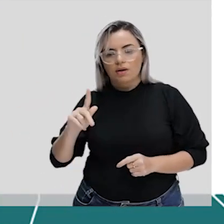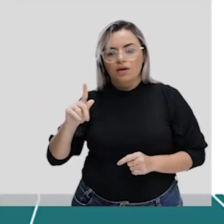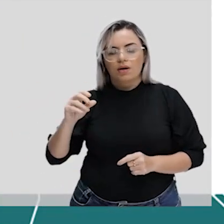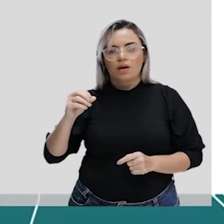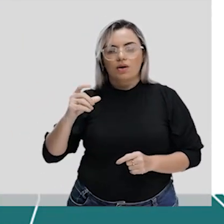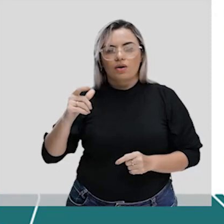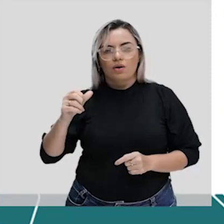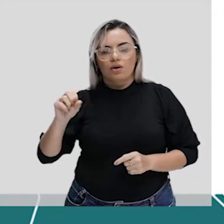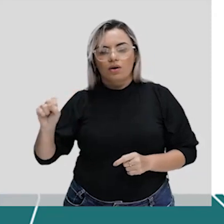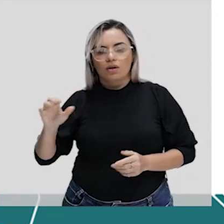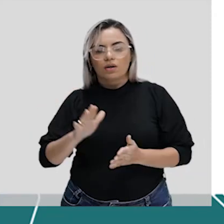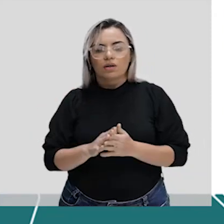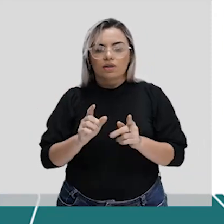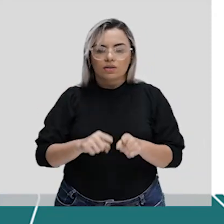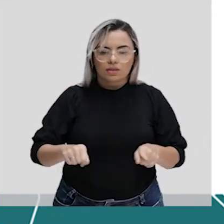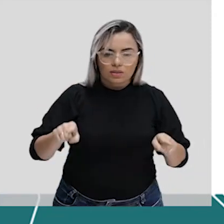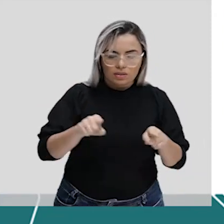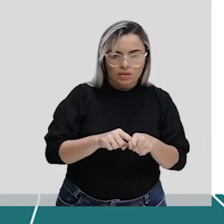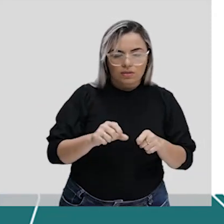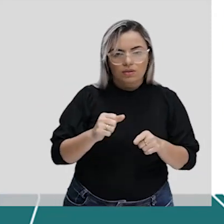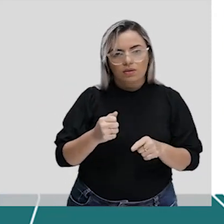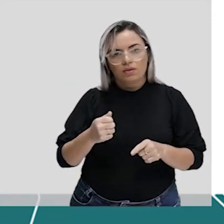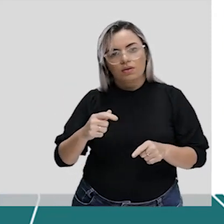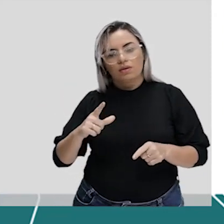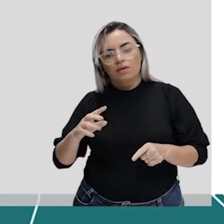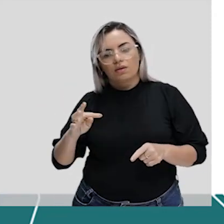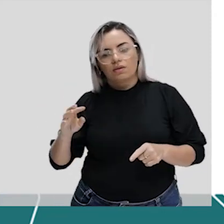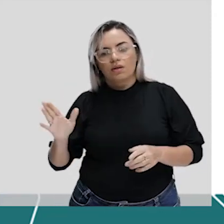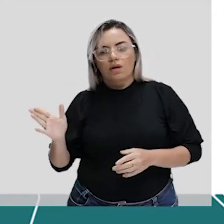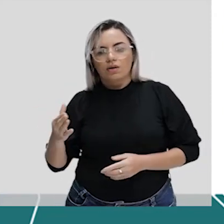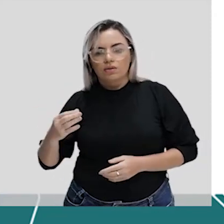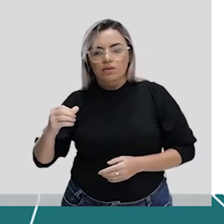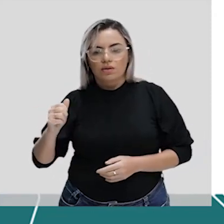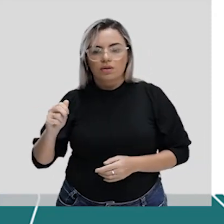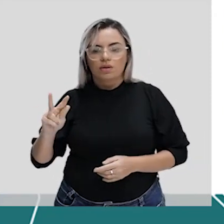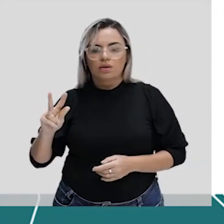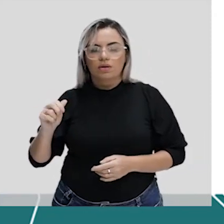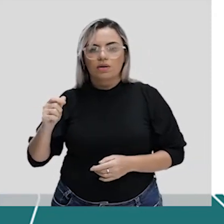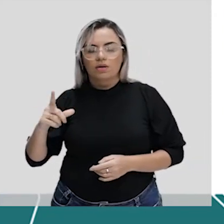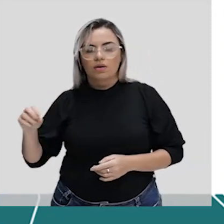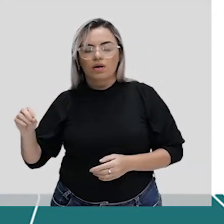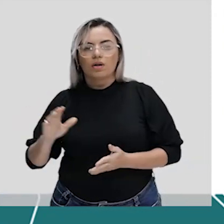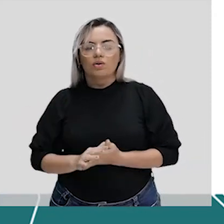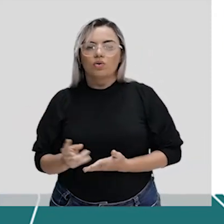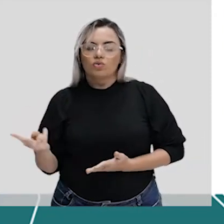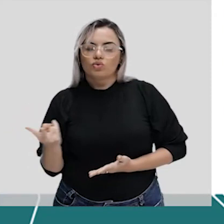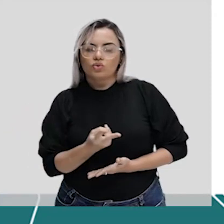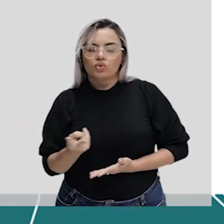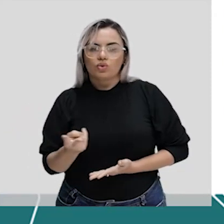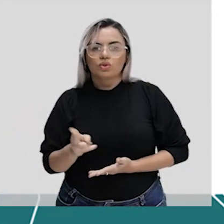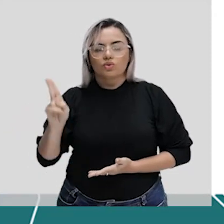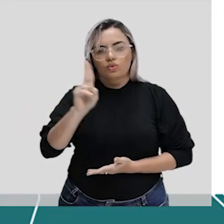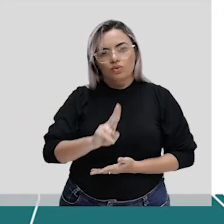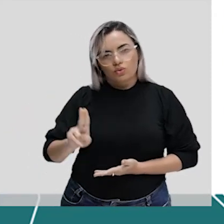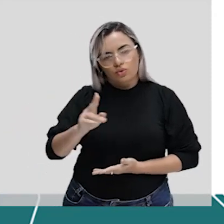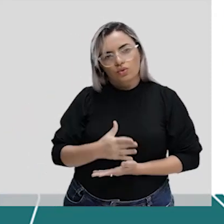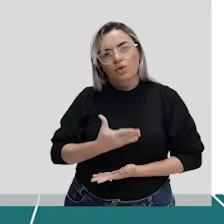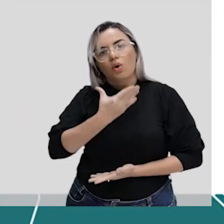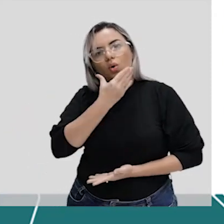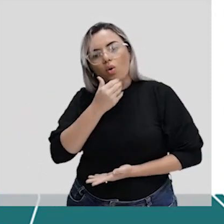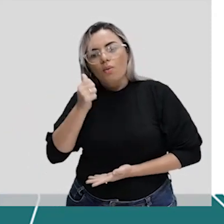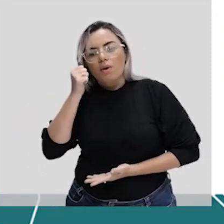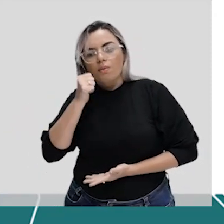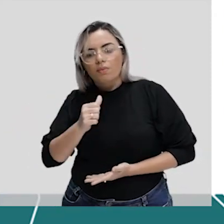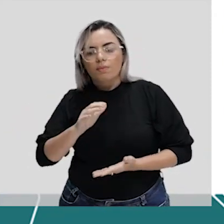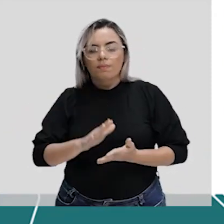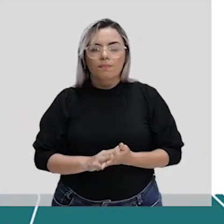O salto sobre o cavalo, que é de ambos os sexos, tanto do masculino quanto do